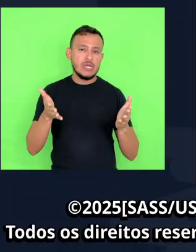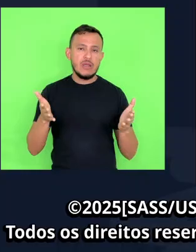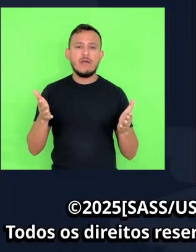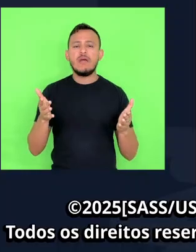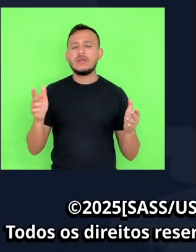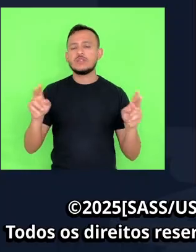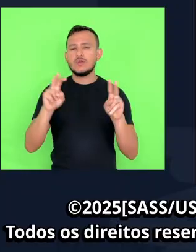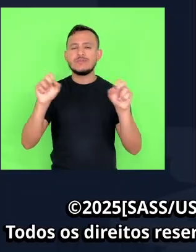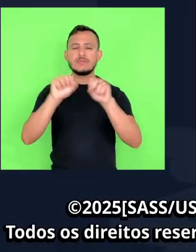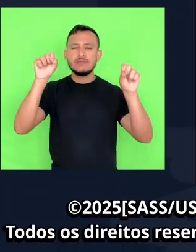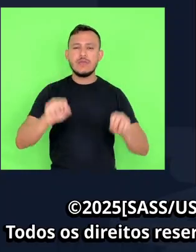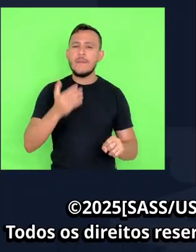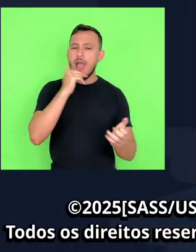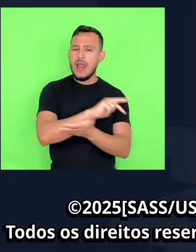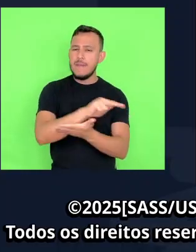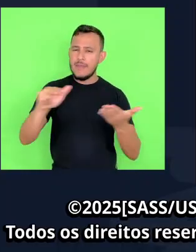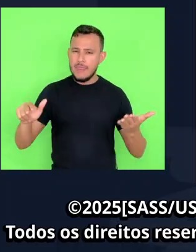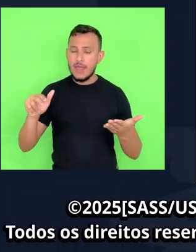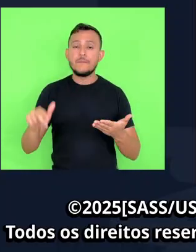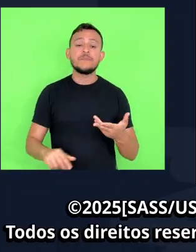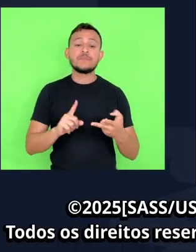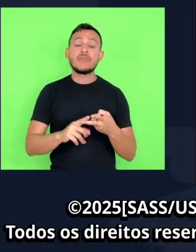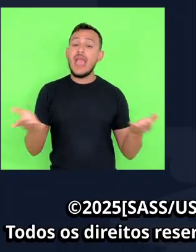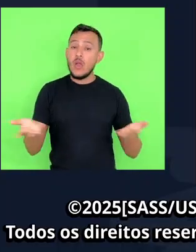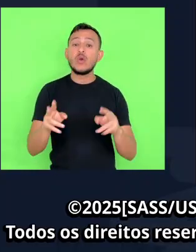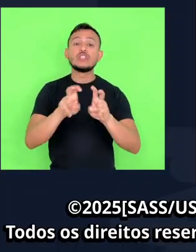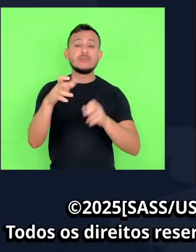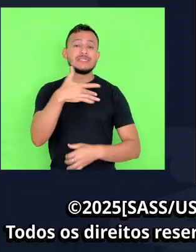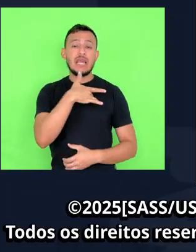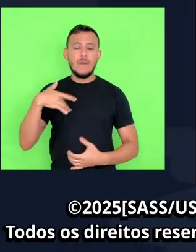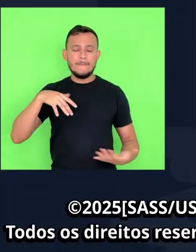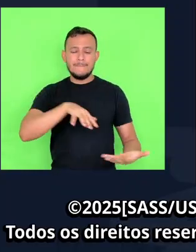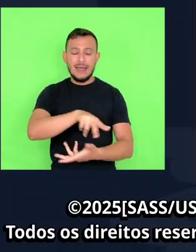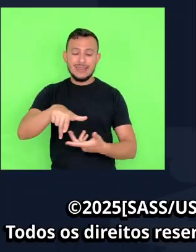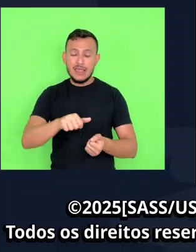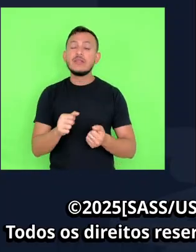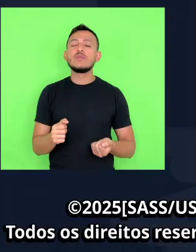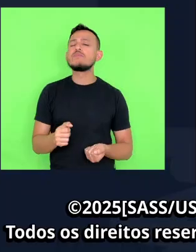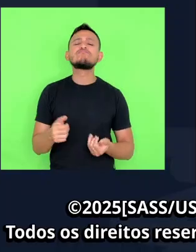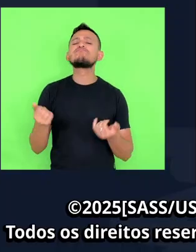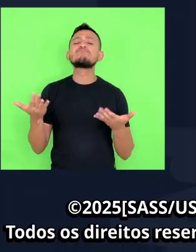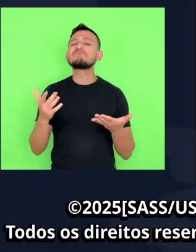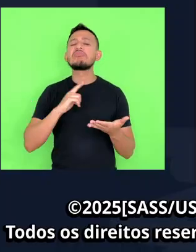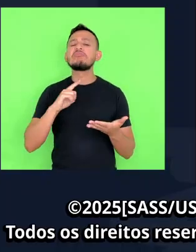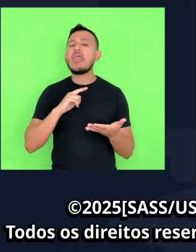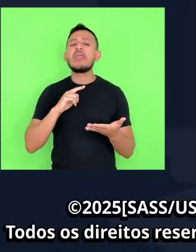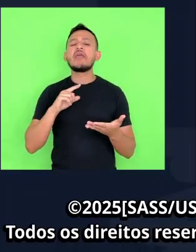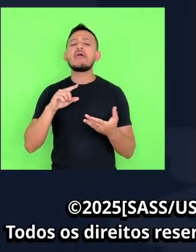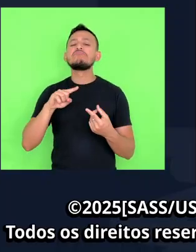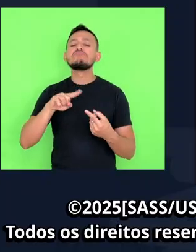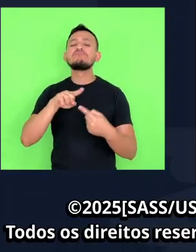sistemas alimentares anteriormente, falamos agora da saúde planetária, e o que tem isso a ver